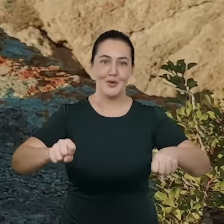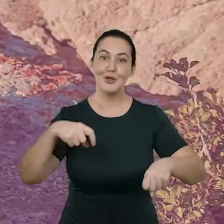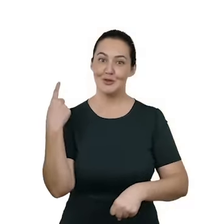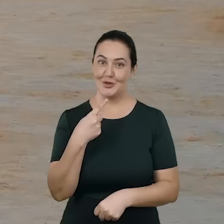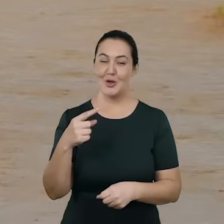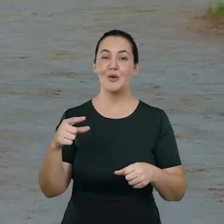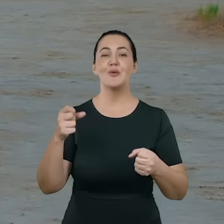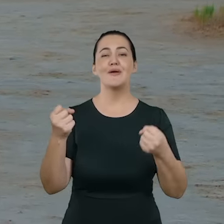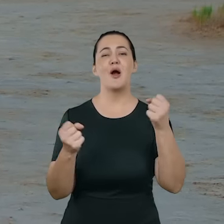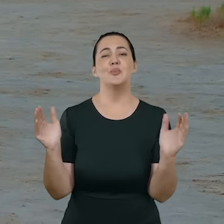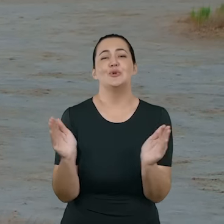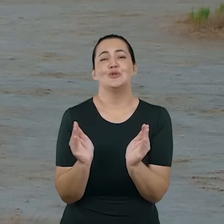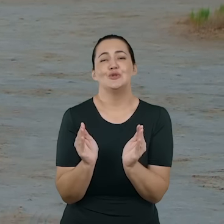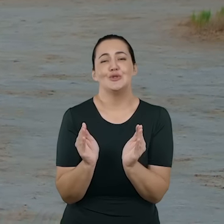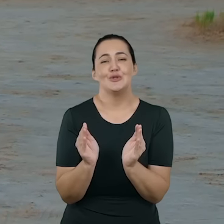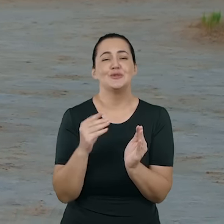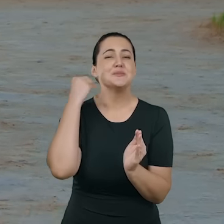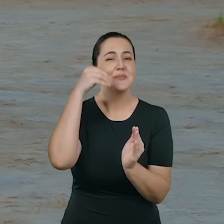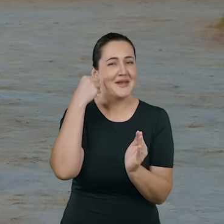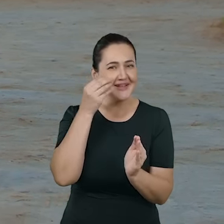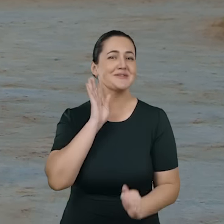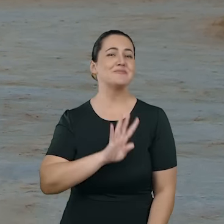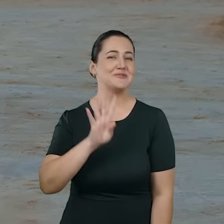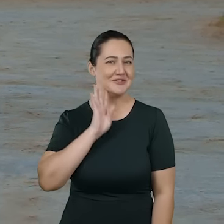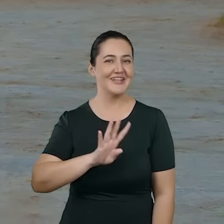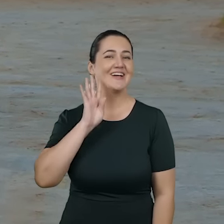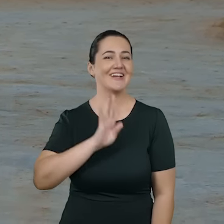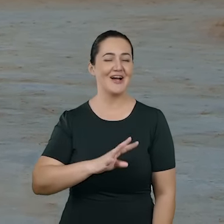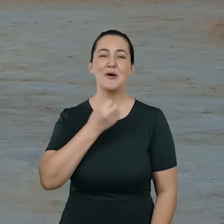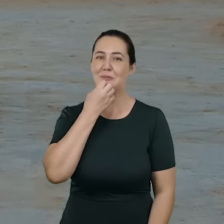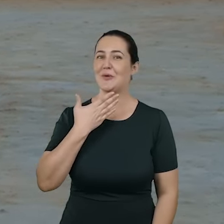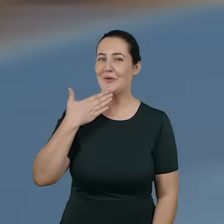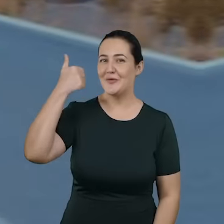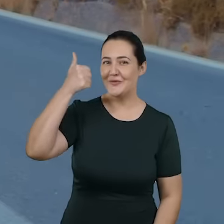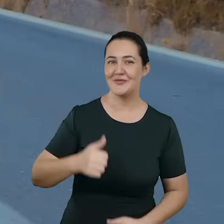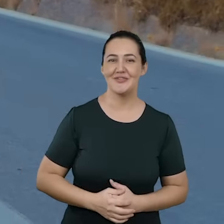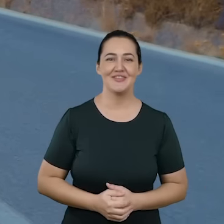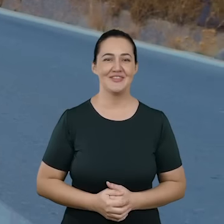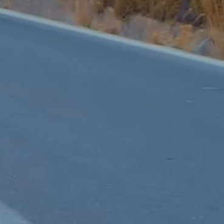um carro bem pequenininho e a experiência está sendo bem legal. Vale a pena.